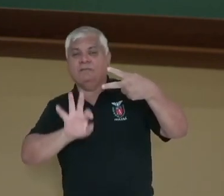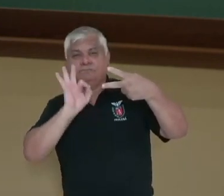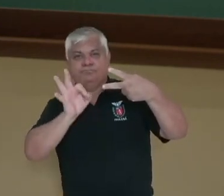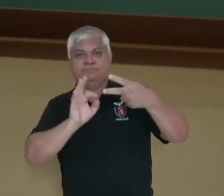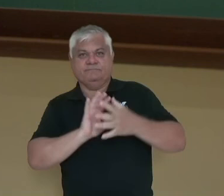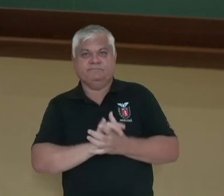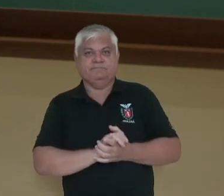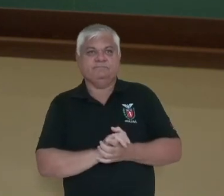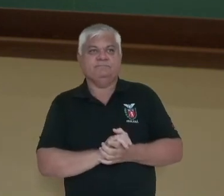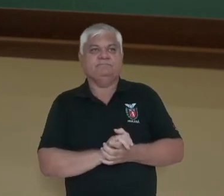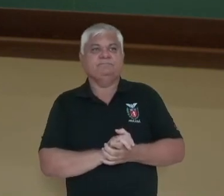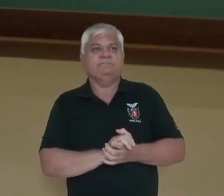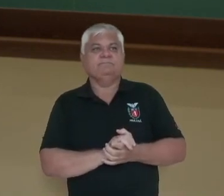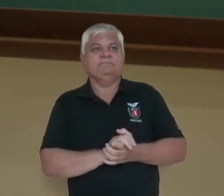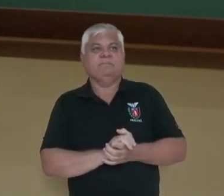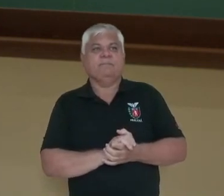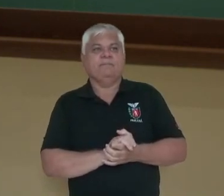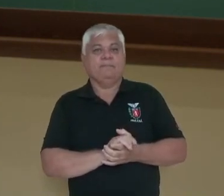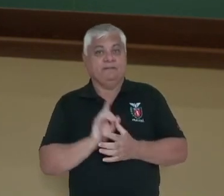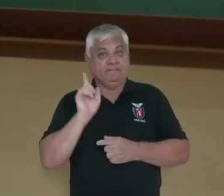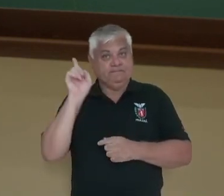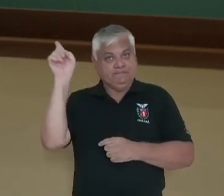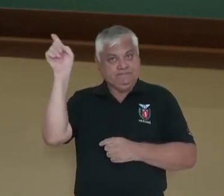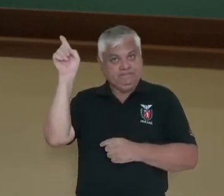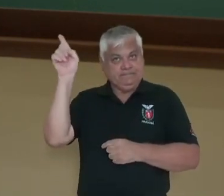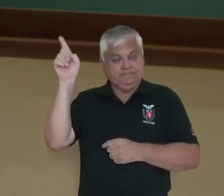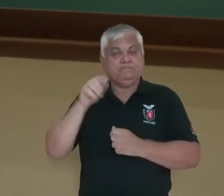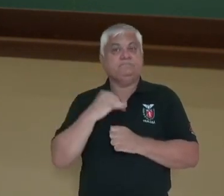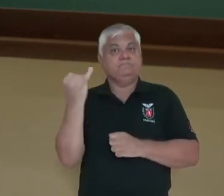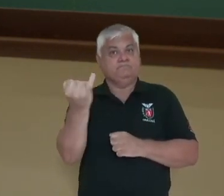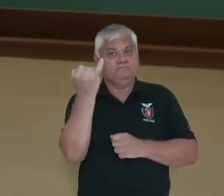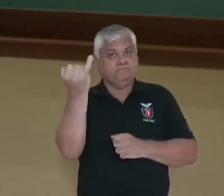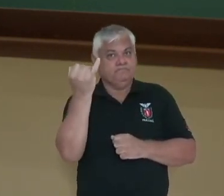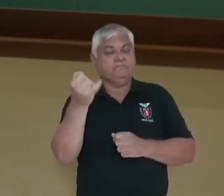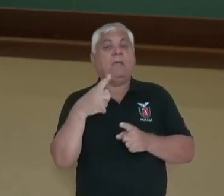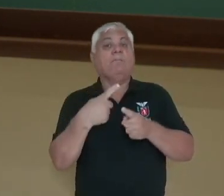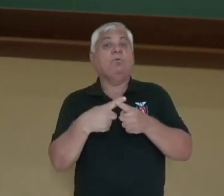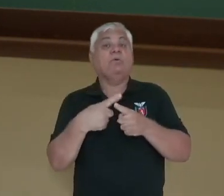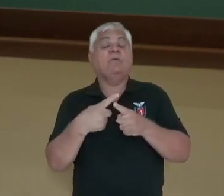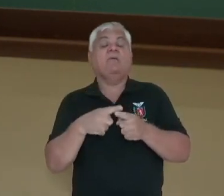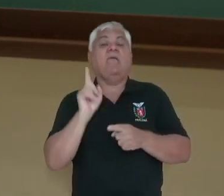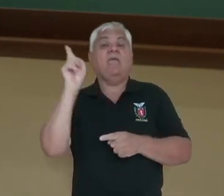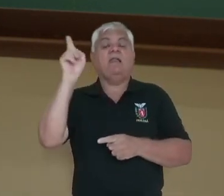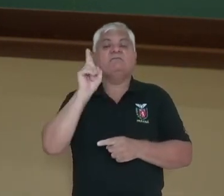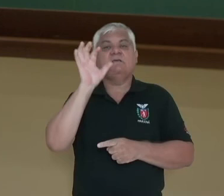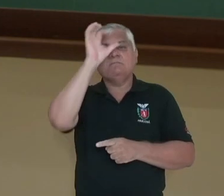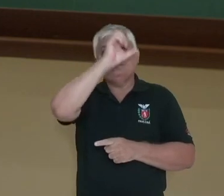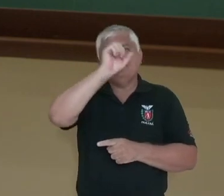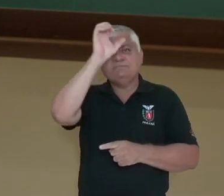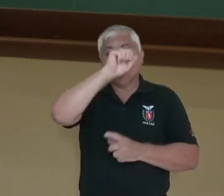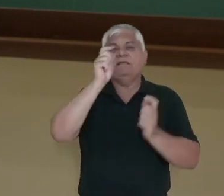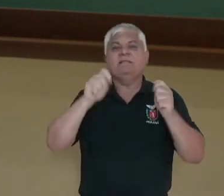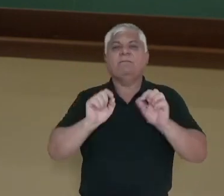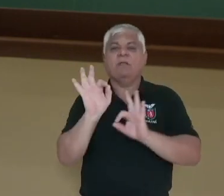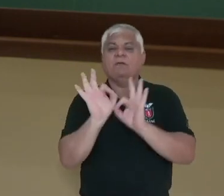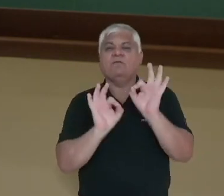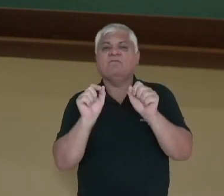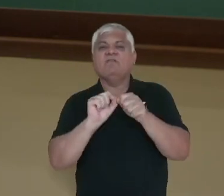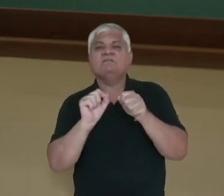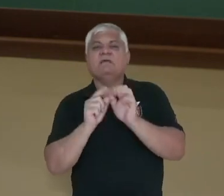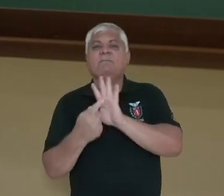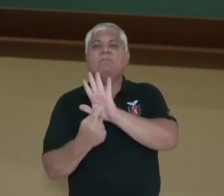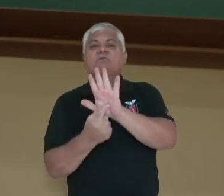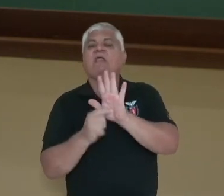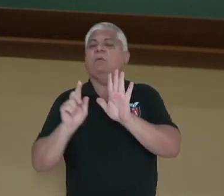ocupando. Essa parte é bem importante, pessoal, porque é a partir dela que a gente vai usar a lei de formação e mostrar quem